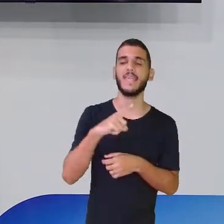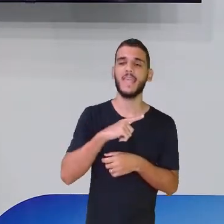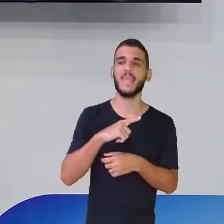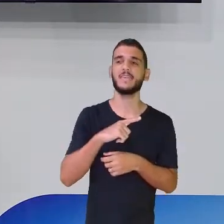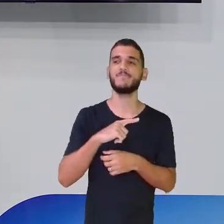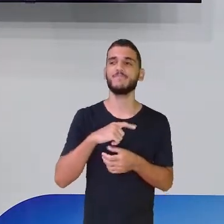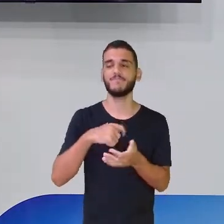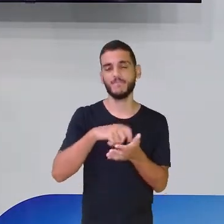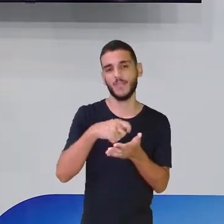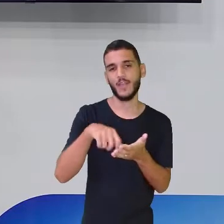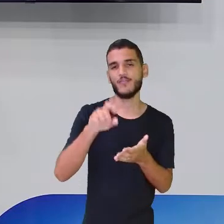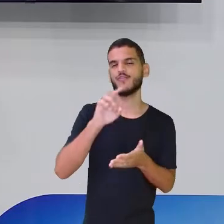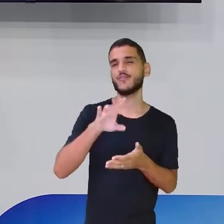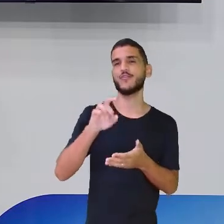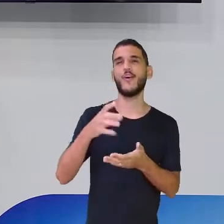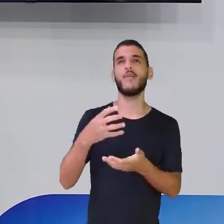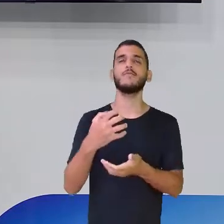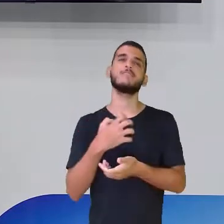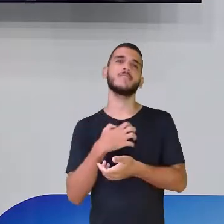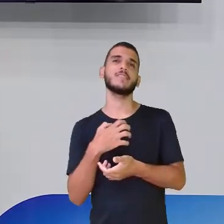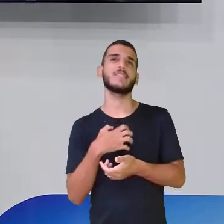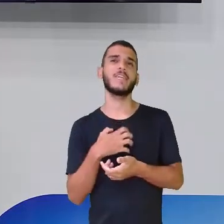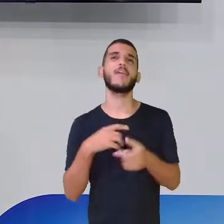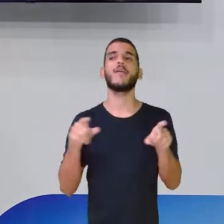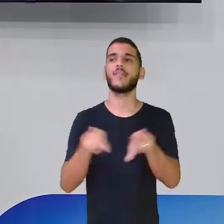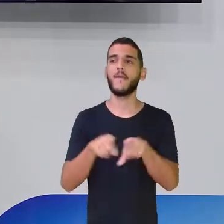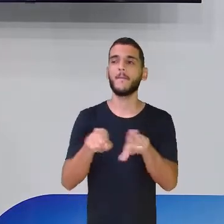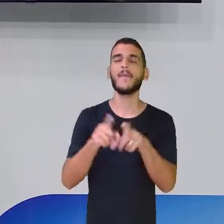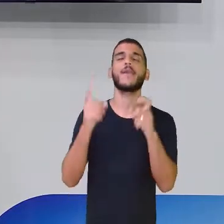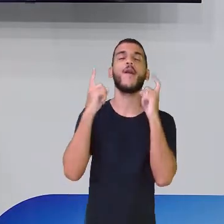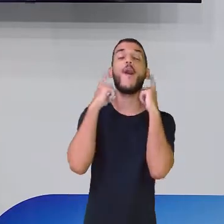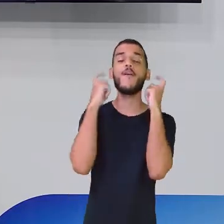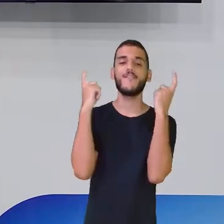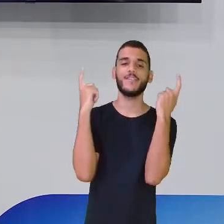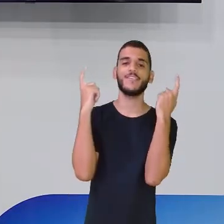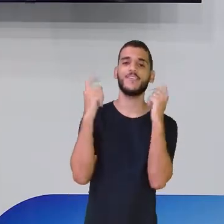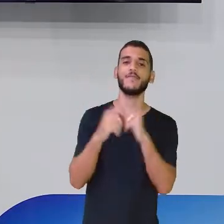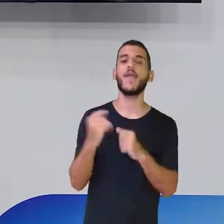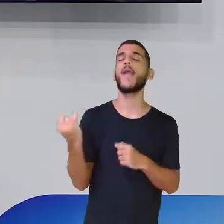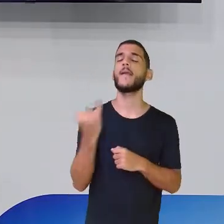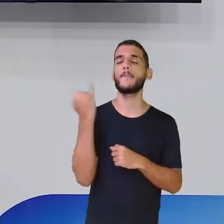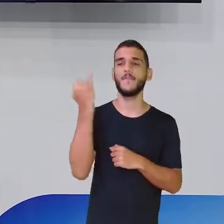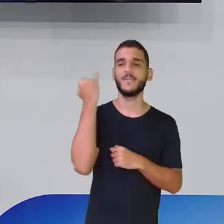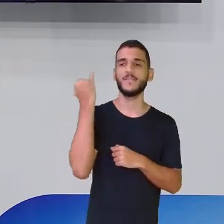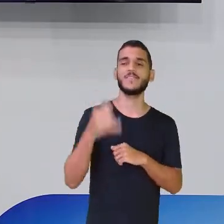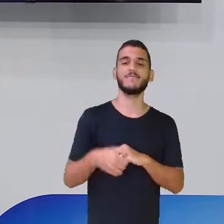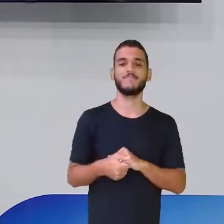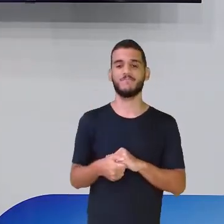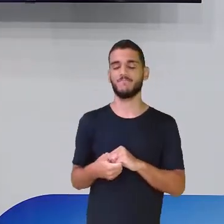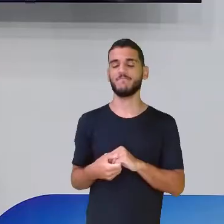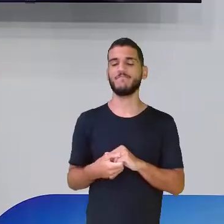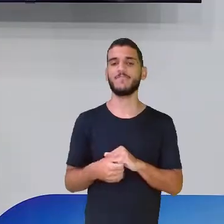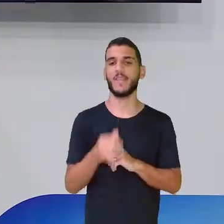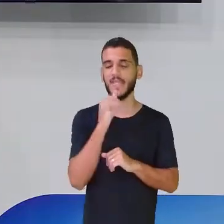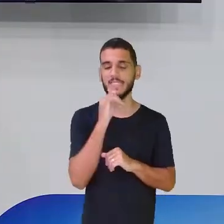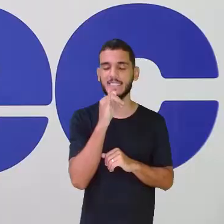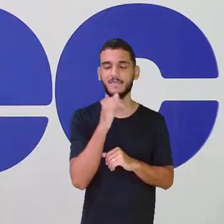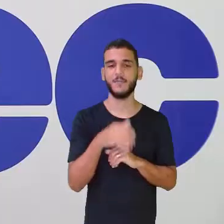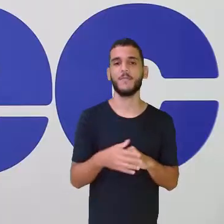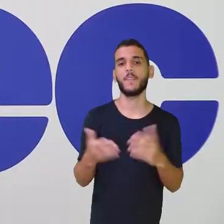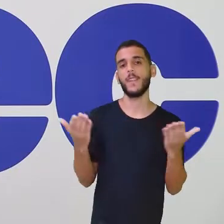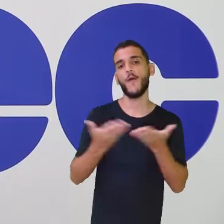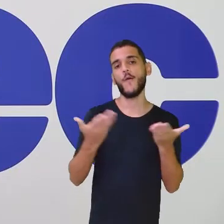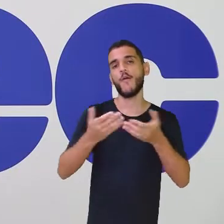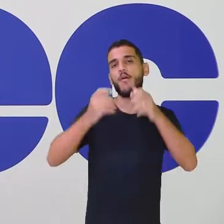esquecer, não falar só do que você está sentindo, mas também do que você está ouvindo. Isso é muito importante. tipo assim, ó, hoje